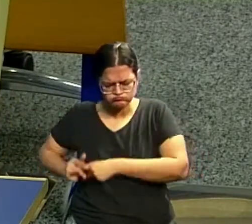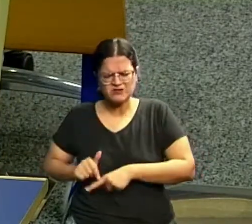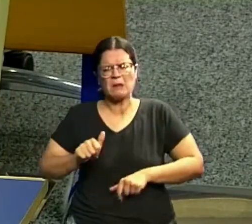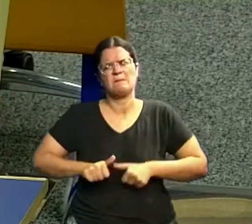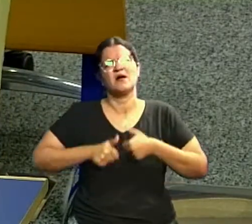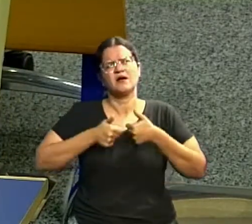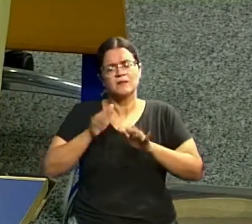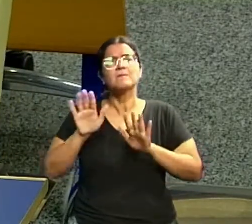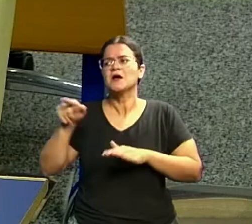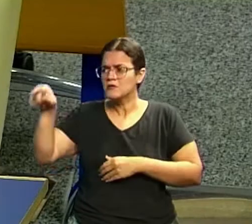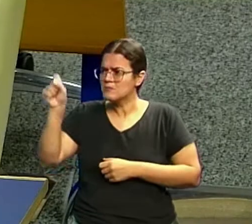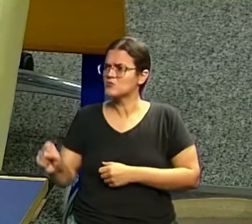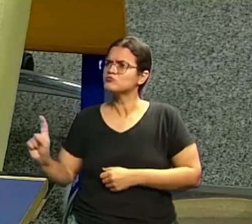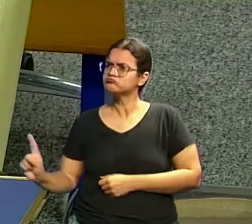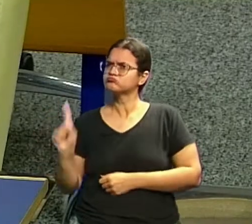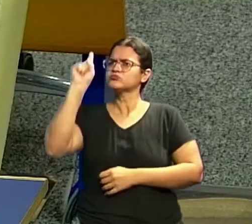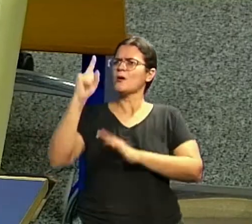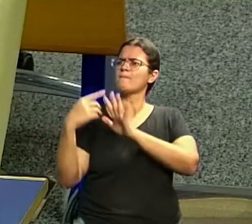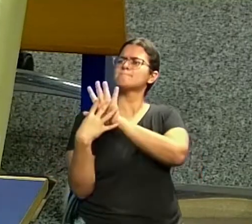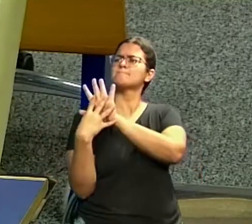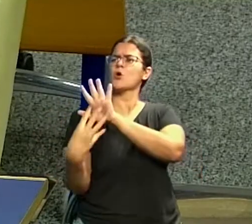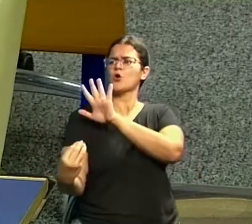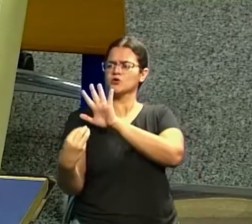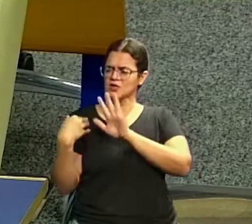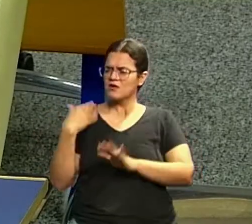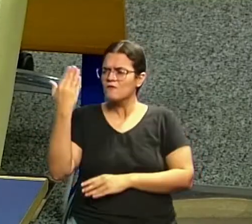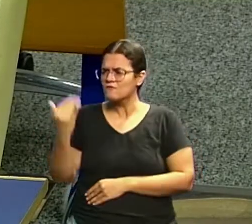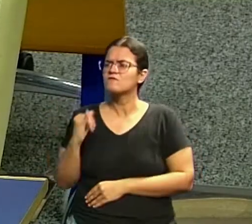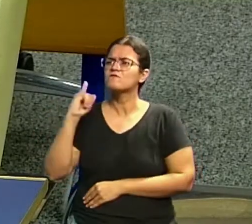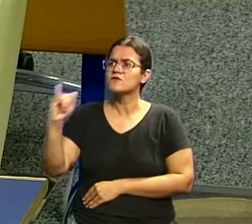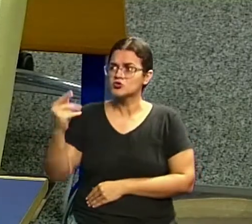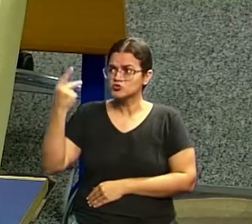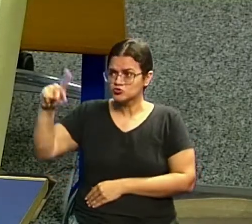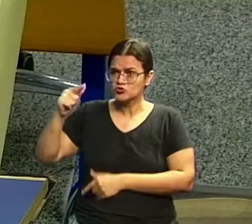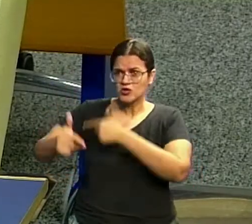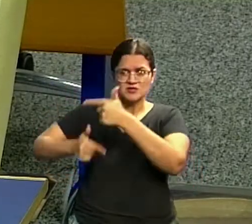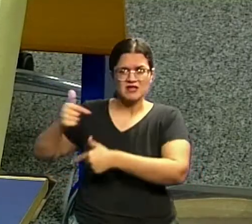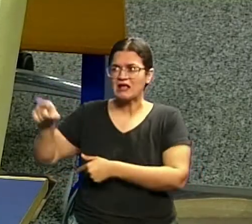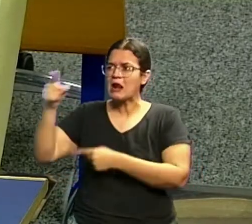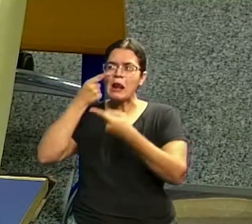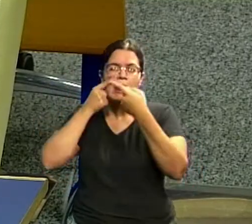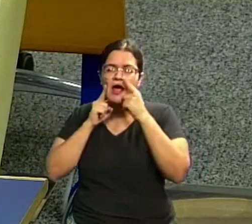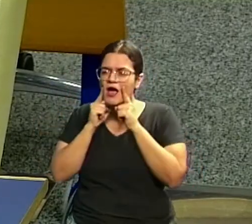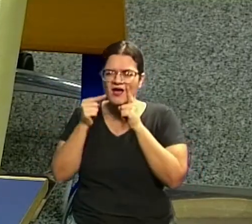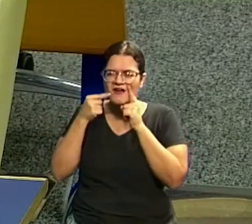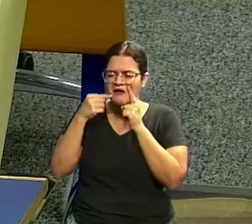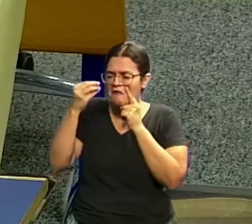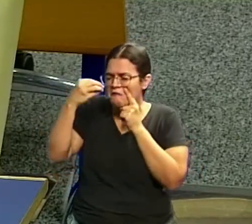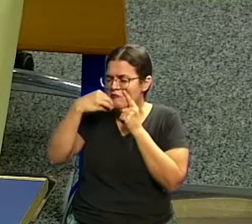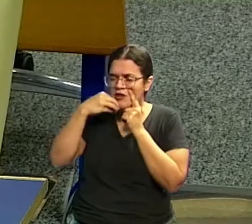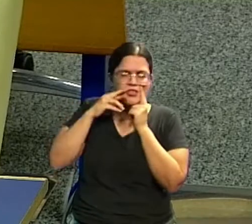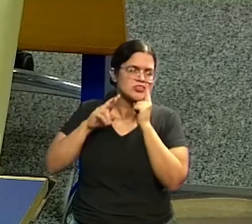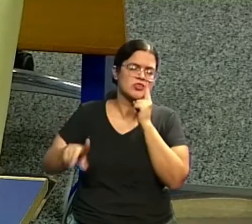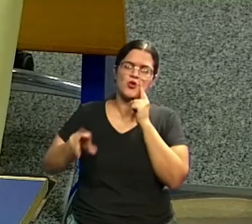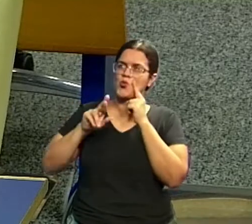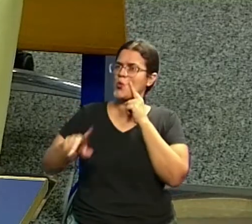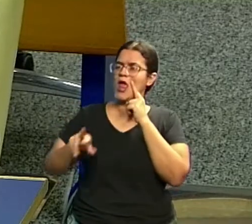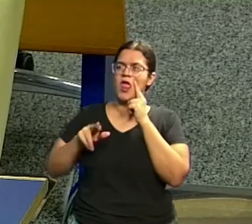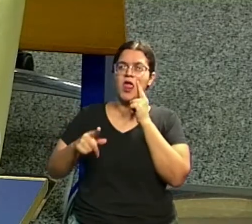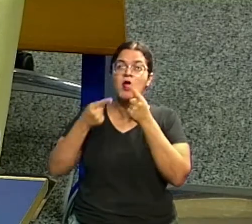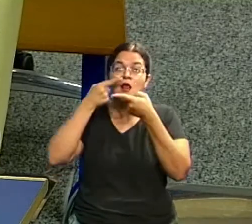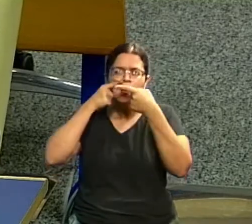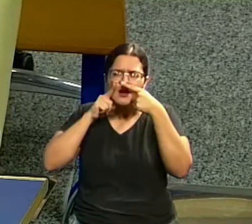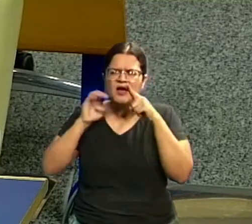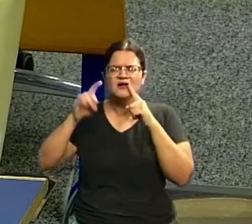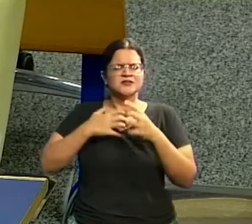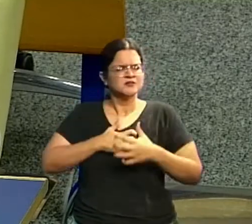né? Mas você pode ser esse exemplo. Então, digo para você, suas lágrimas não é de fraqueza. Suas lágrimas é